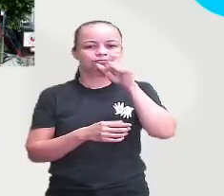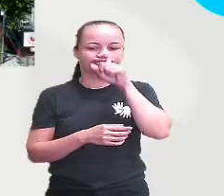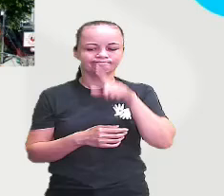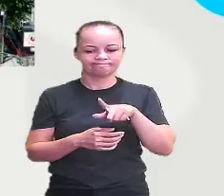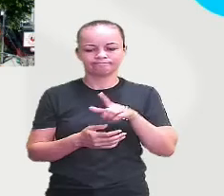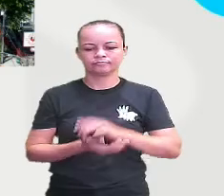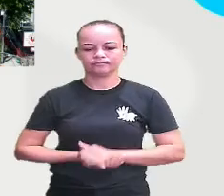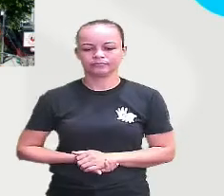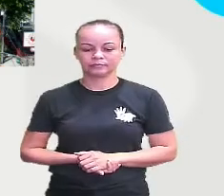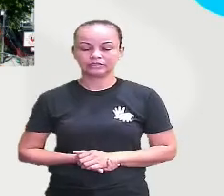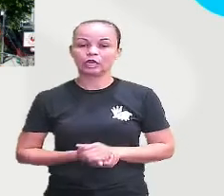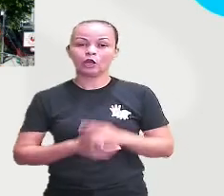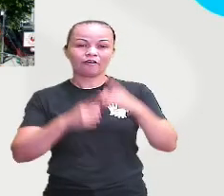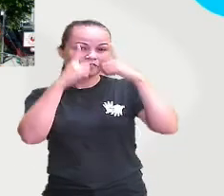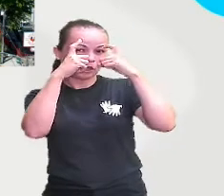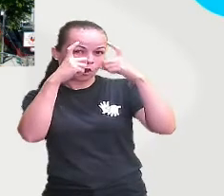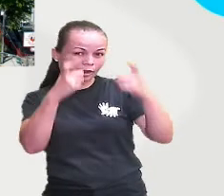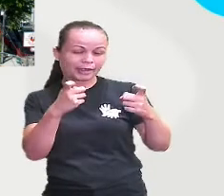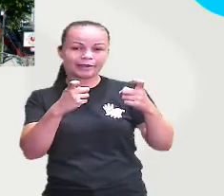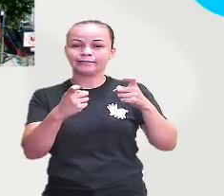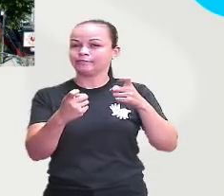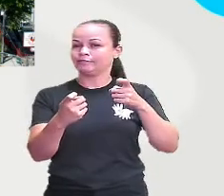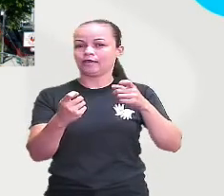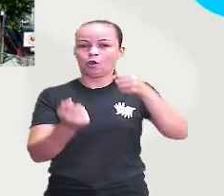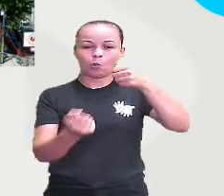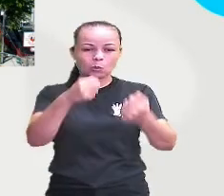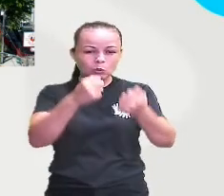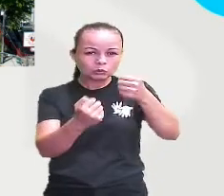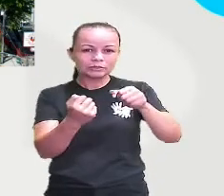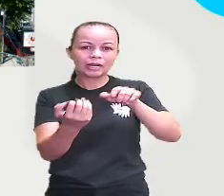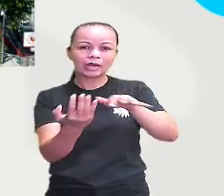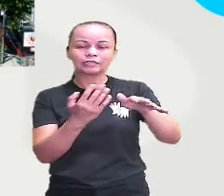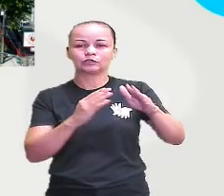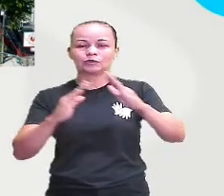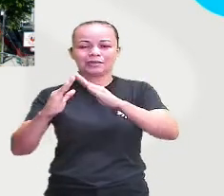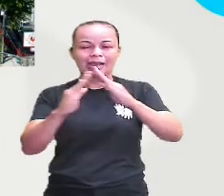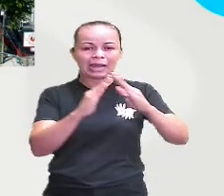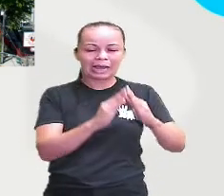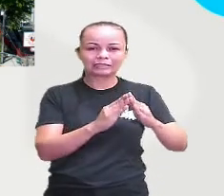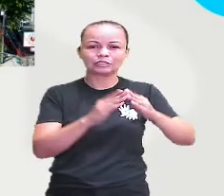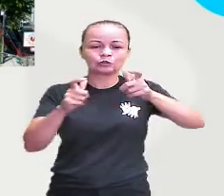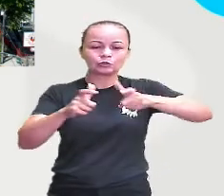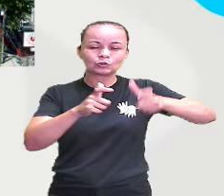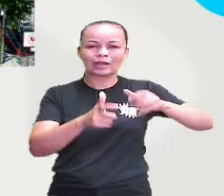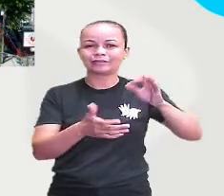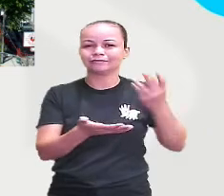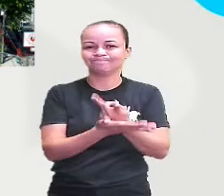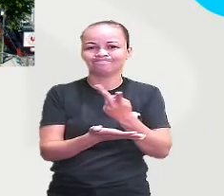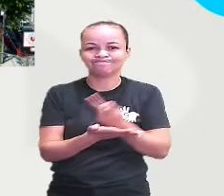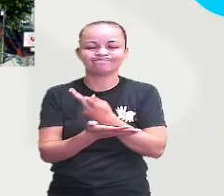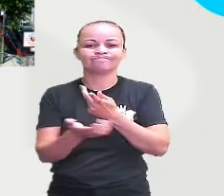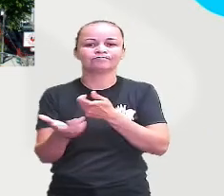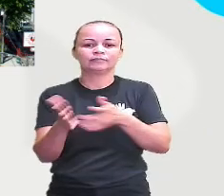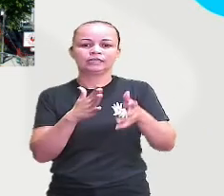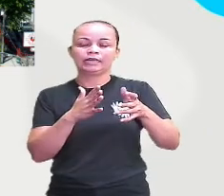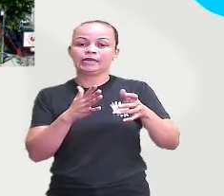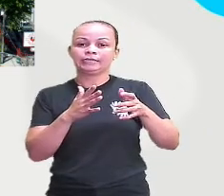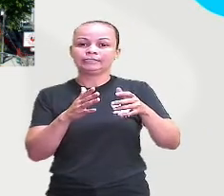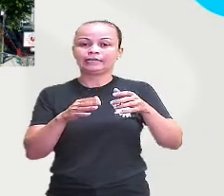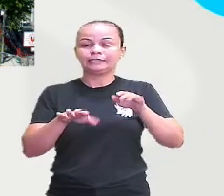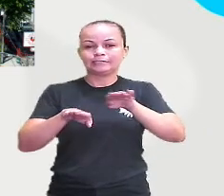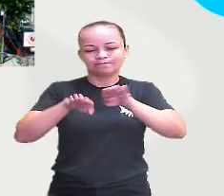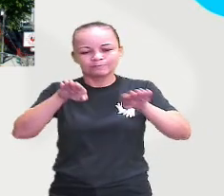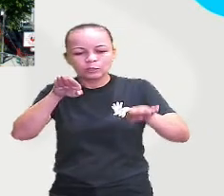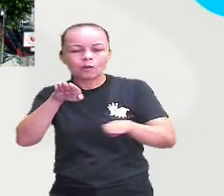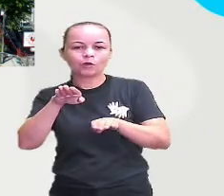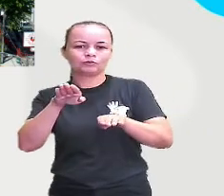a violência, moradias em locais inadequados, desigualdade social, porque muitas vezes as pessoas acham que porque